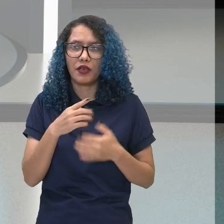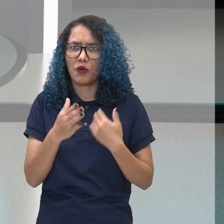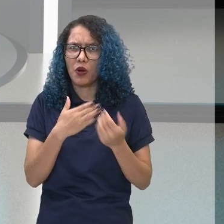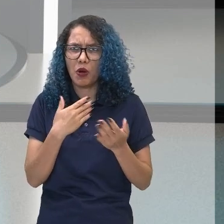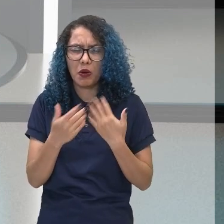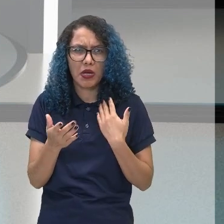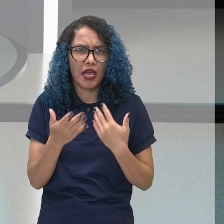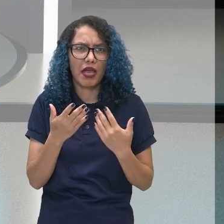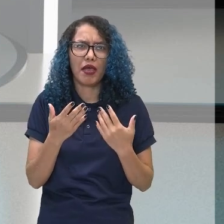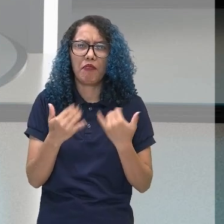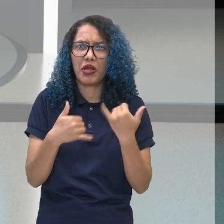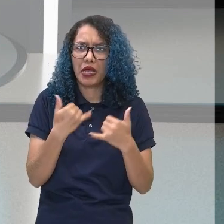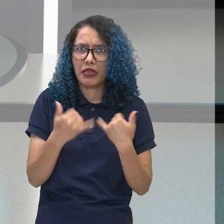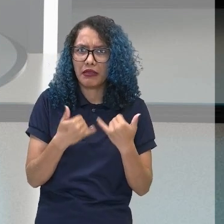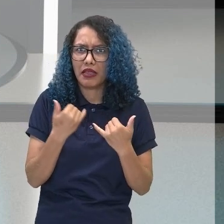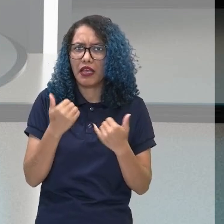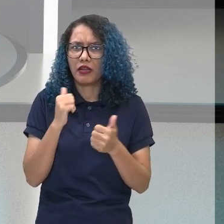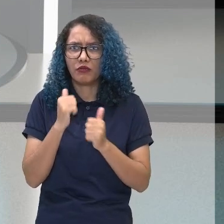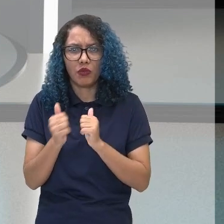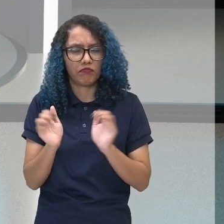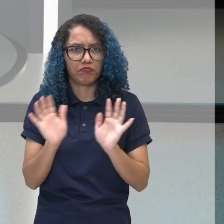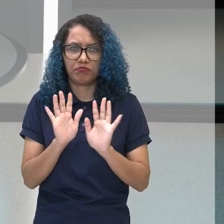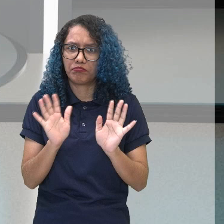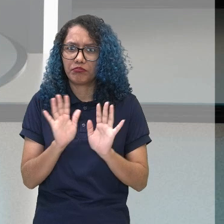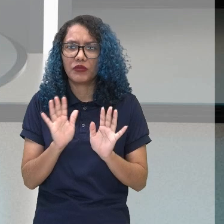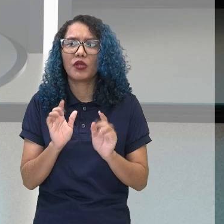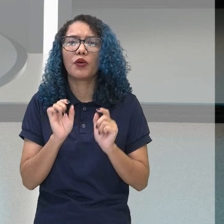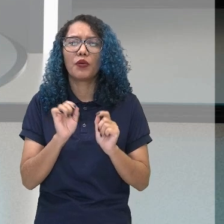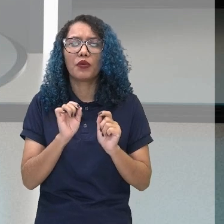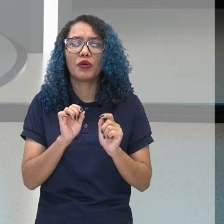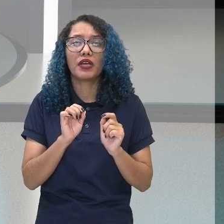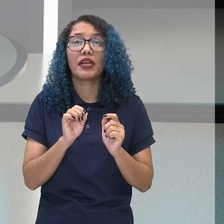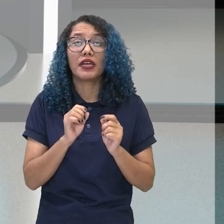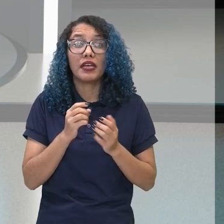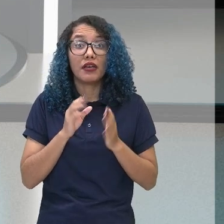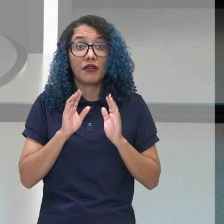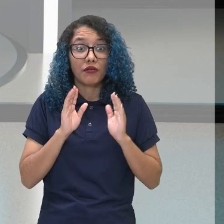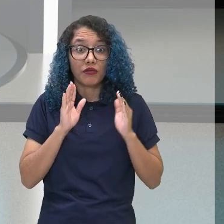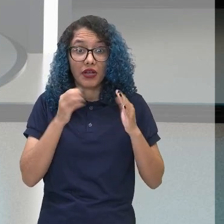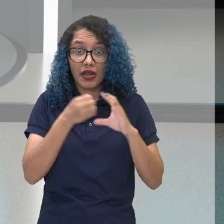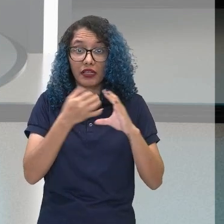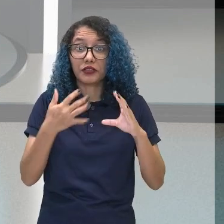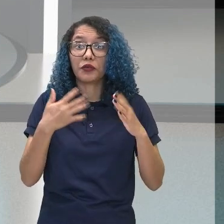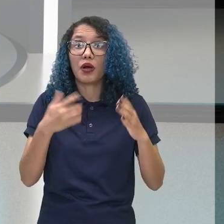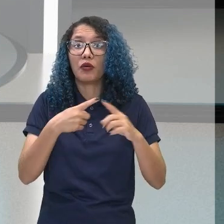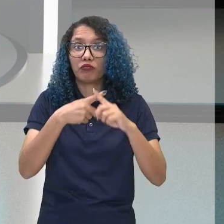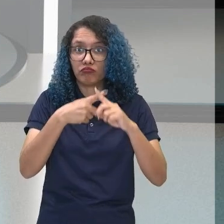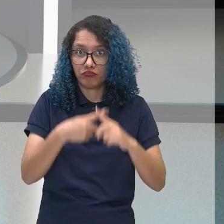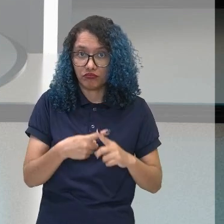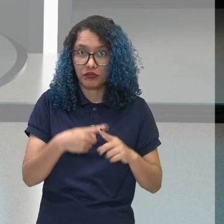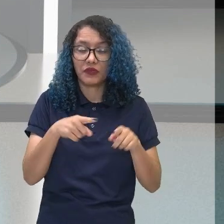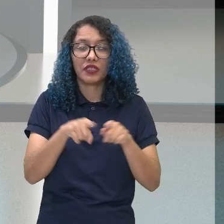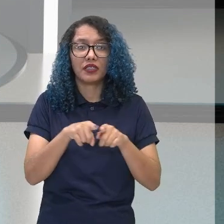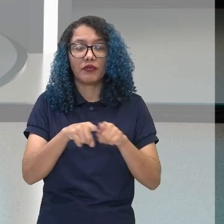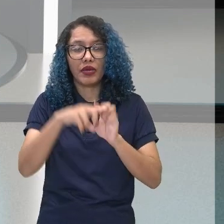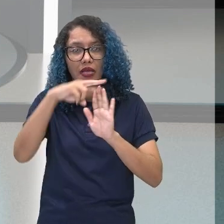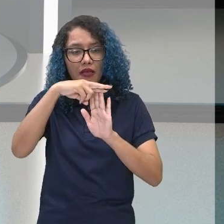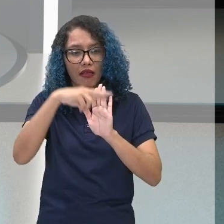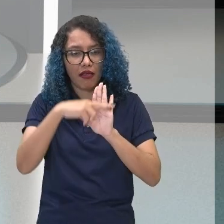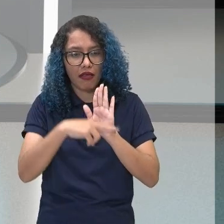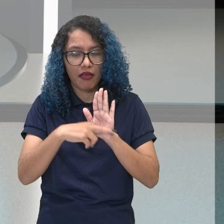qualquer brincadeira que vai ser esporte, vai ser aquela que tem o viés competitivo, com regras e objetivos bem